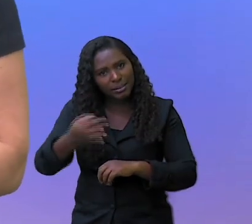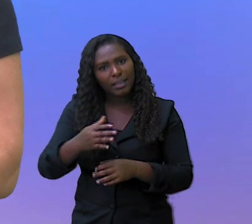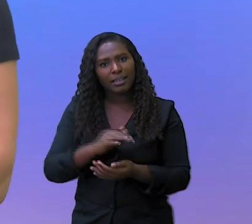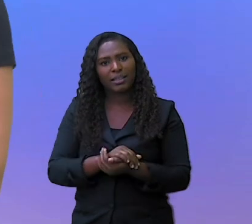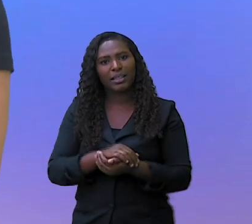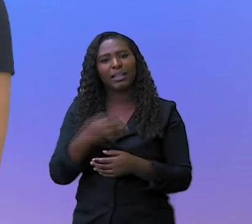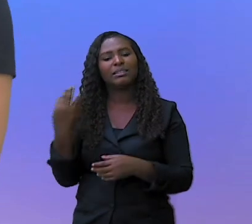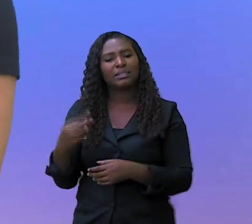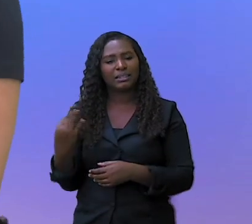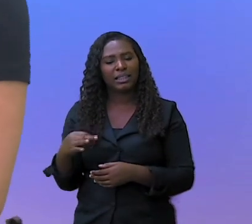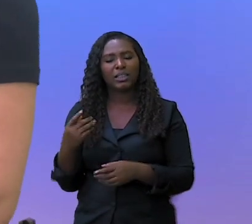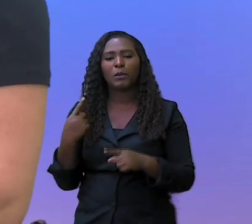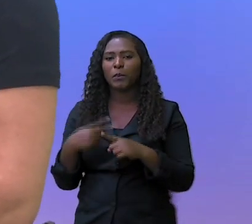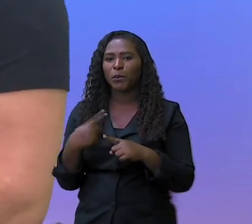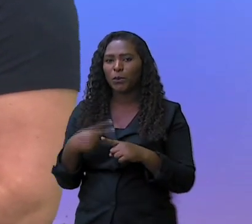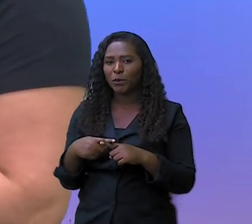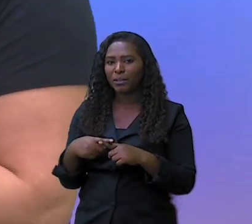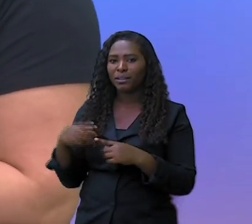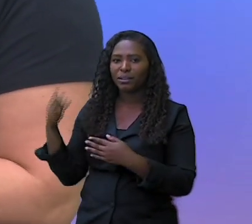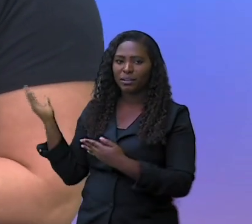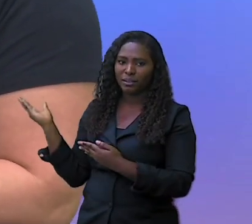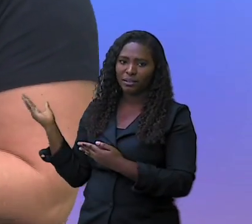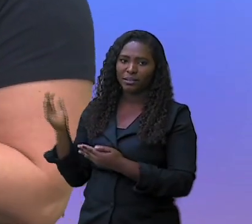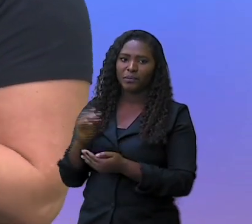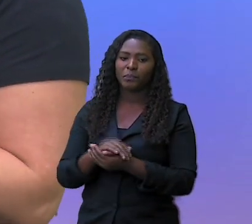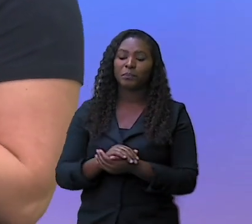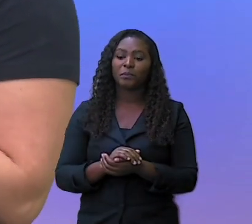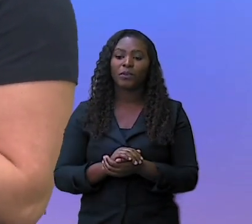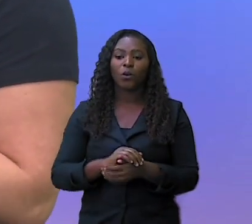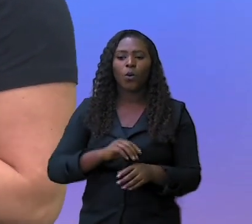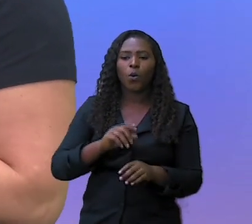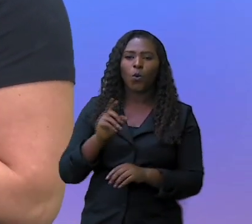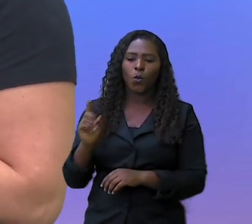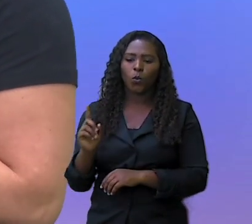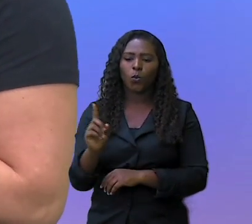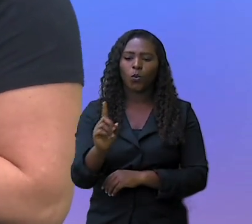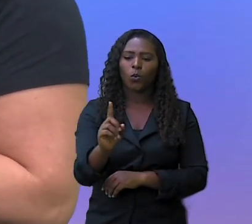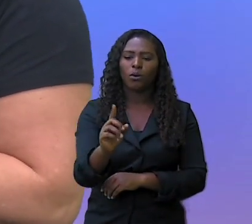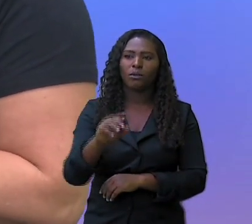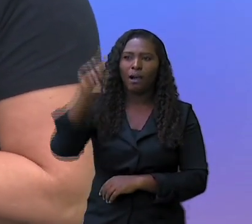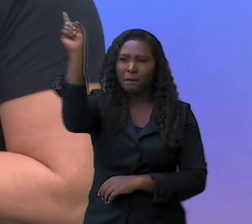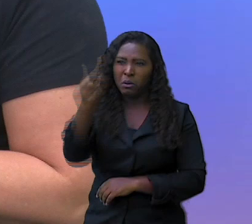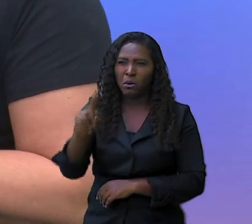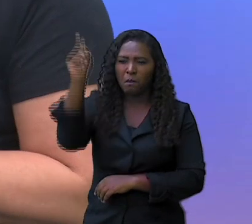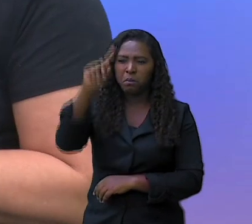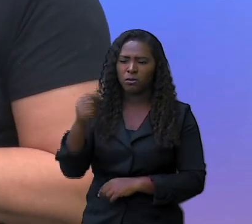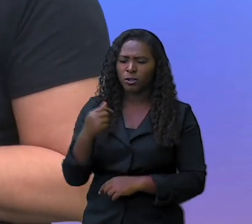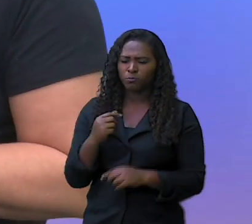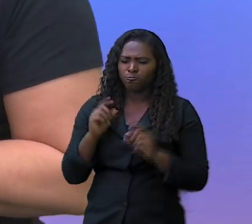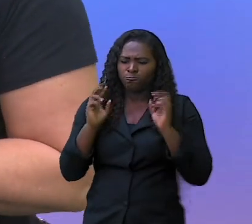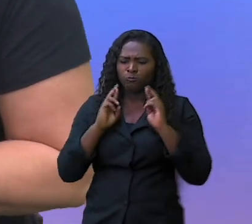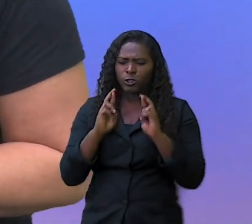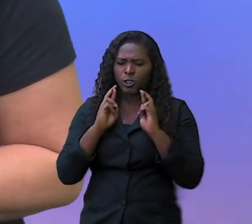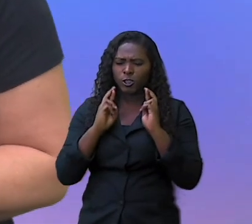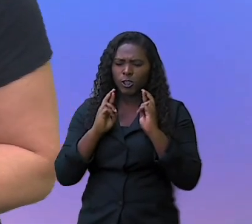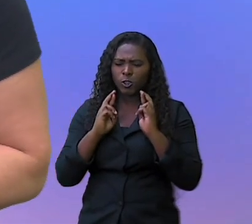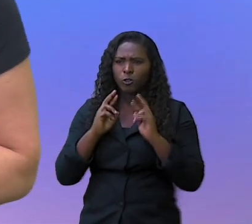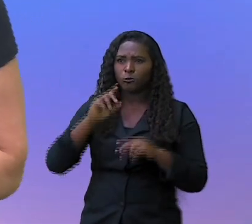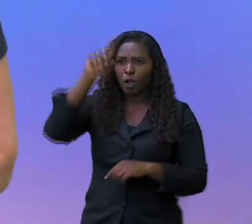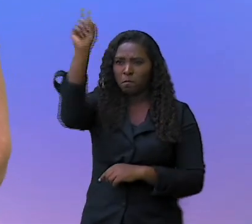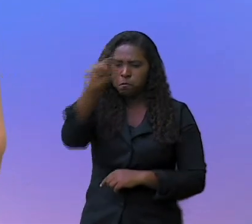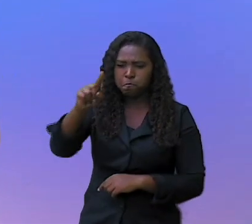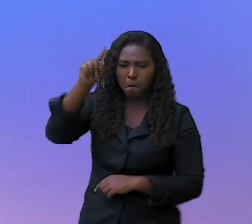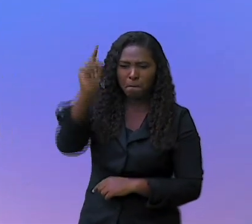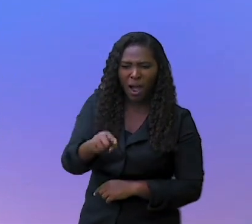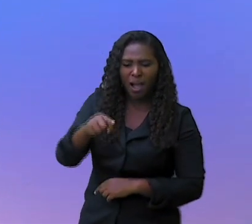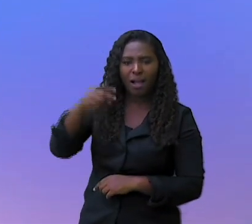C, nós temos aí, então, ó, ela aqui. Desejou que um forte raio atingisse a sua terrível cabeça. Ótimo,